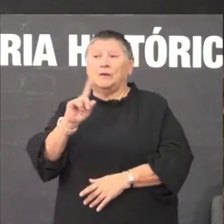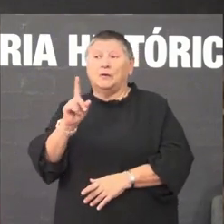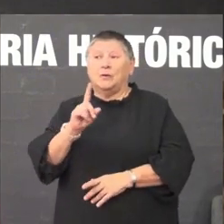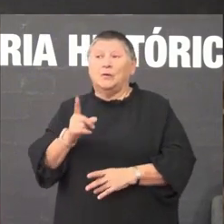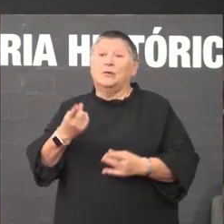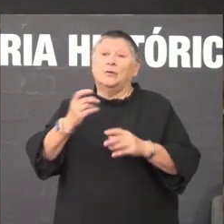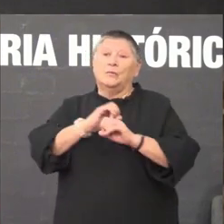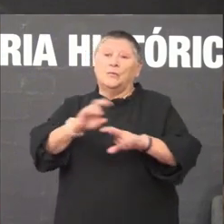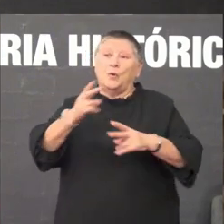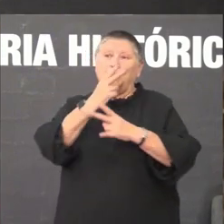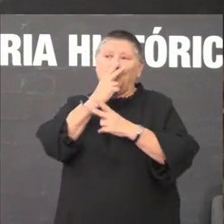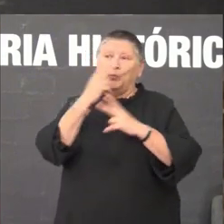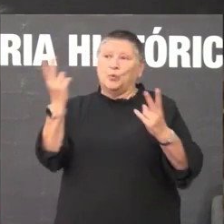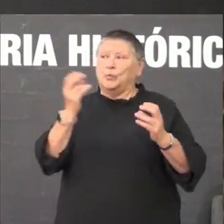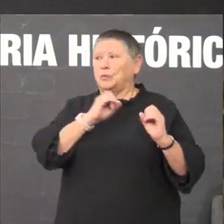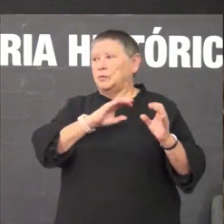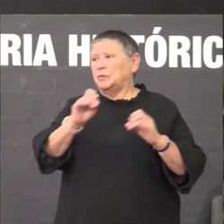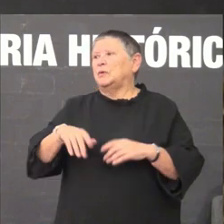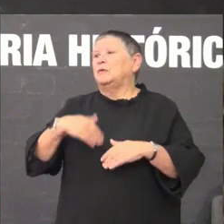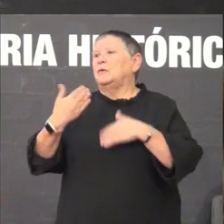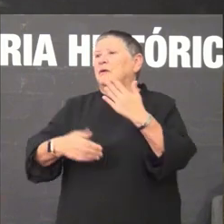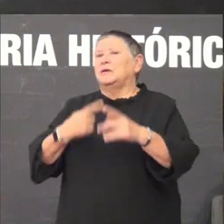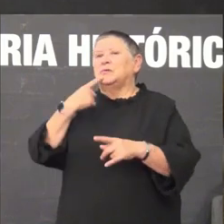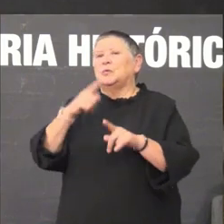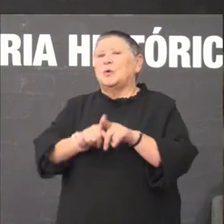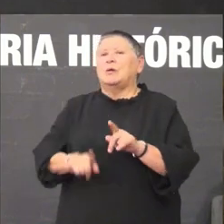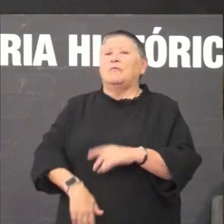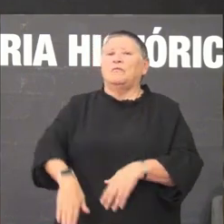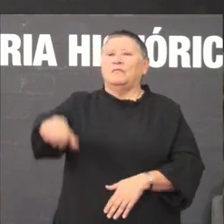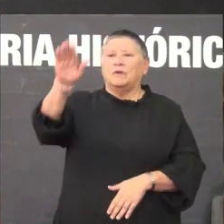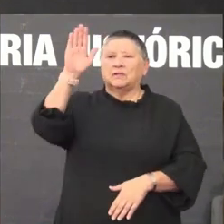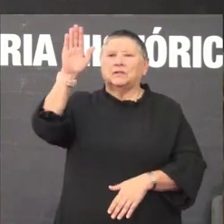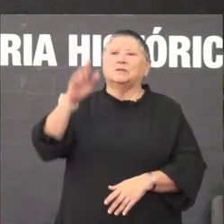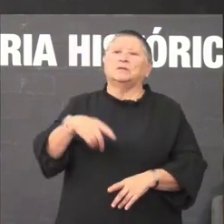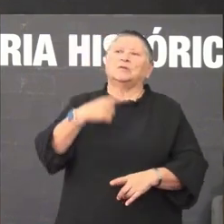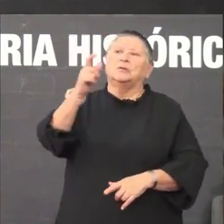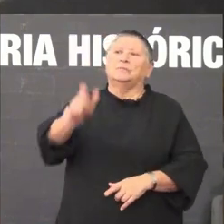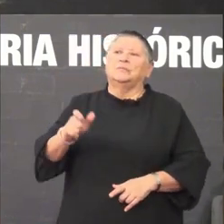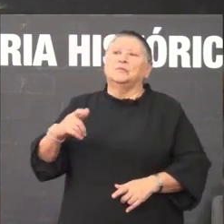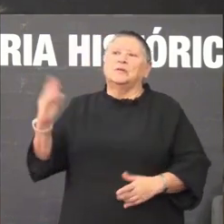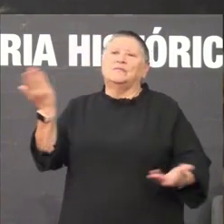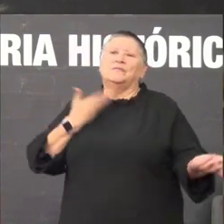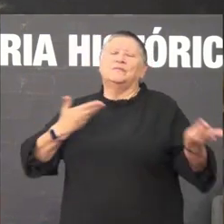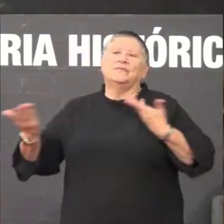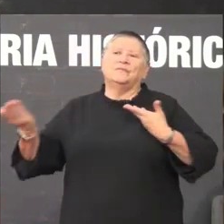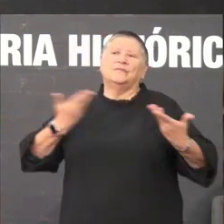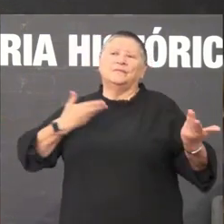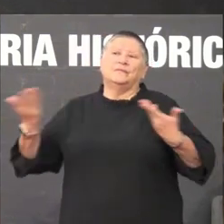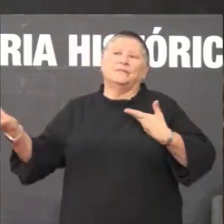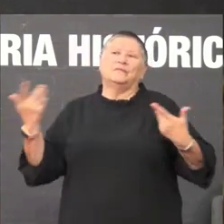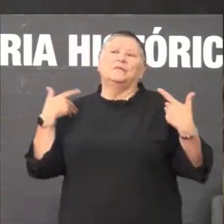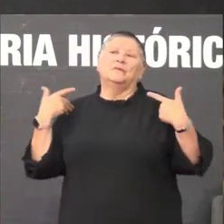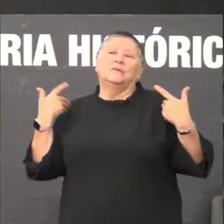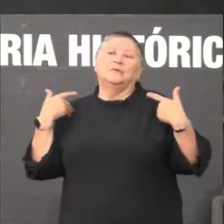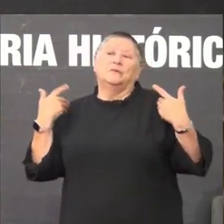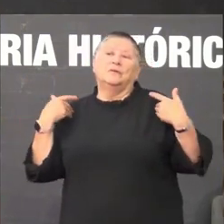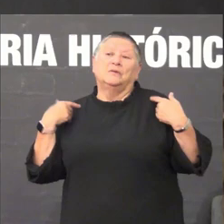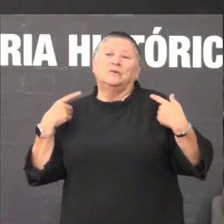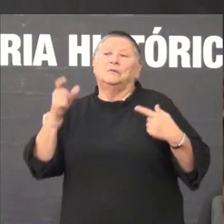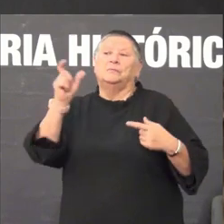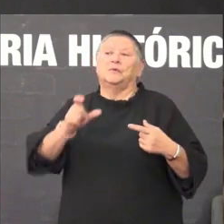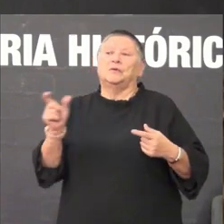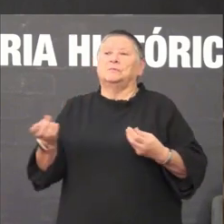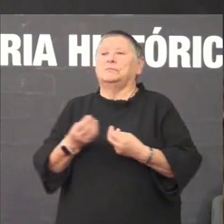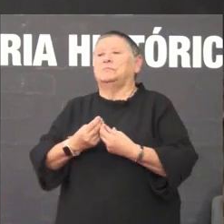reconhecimento público dos resistentes antifascistas ou com a reparação das vítimas, mas que possibilitam sobretudo, ou que se